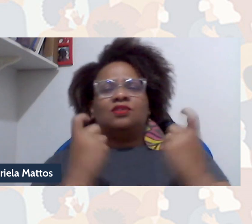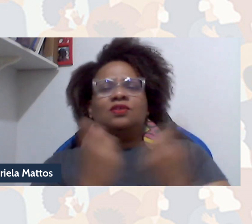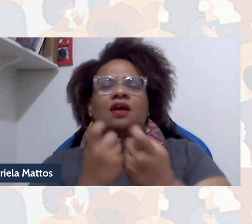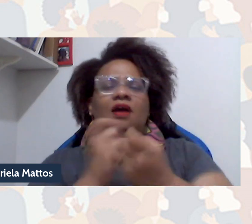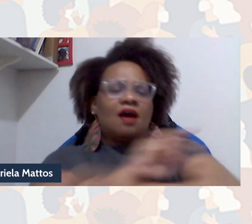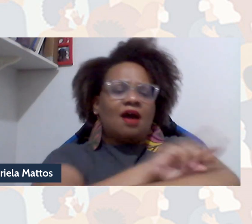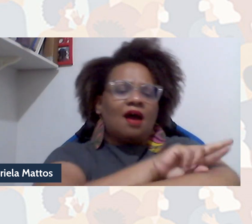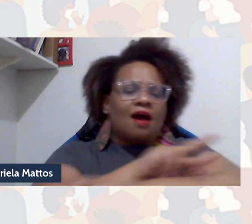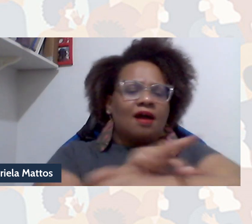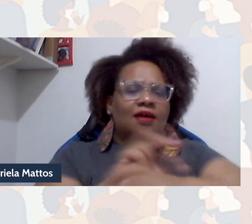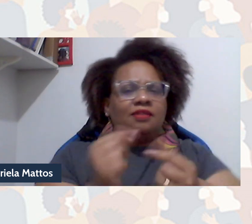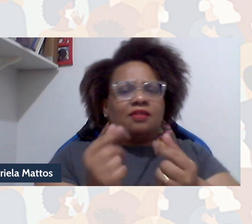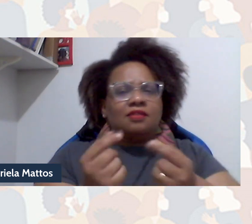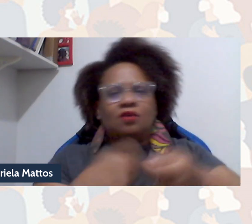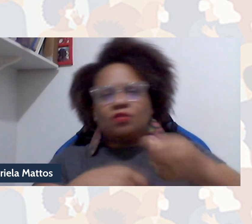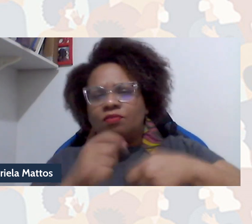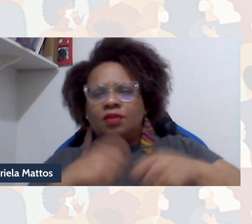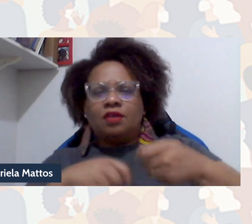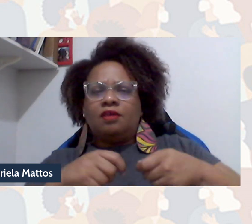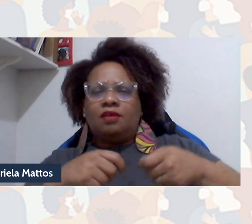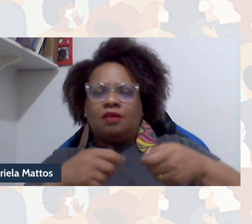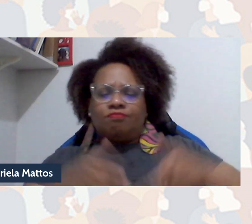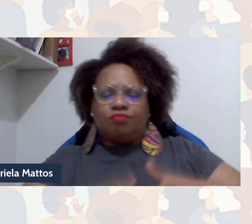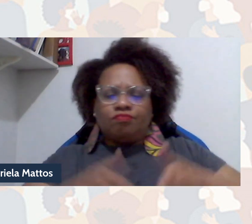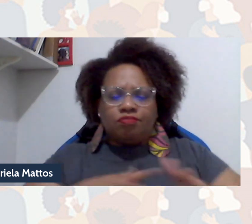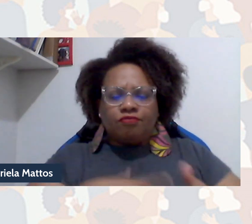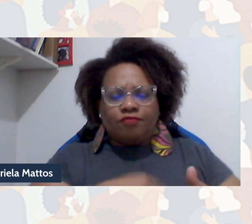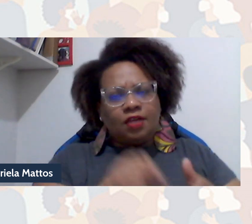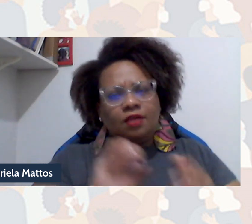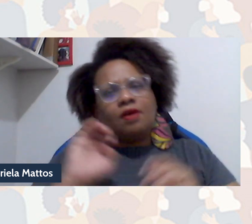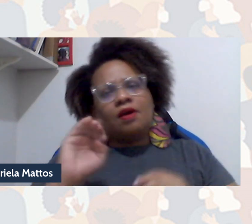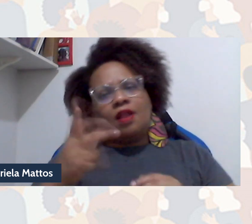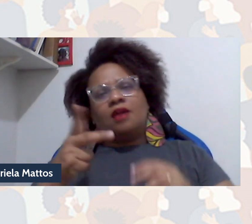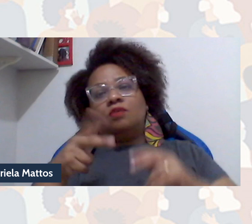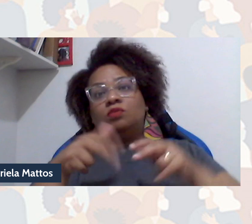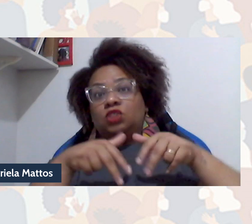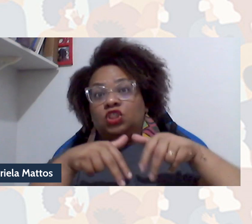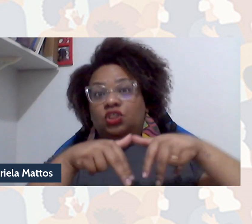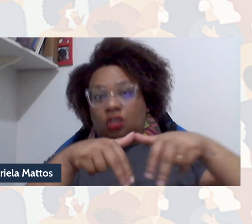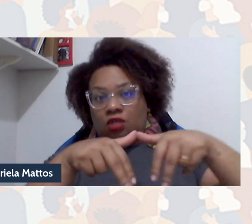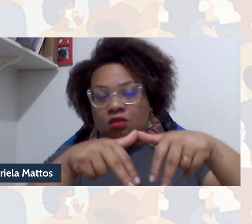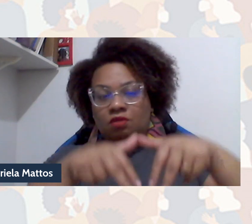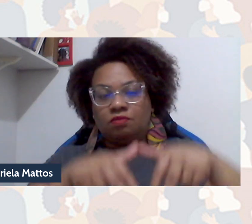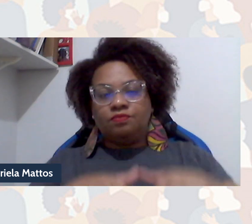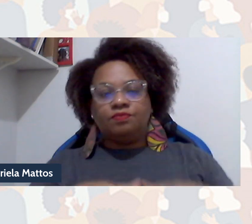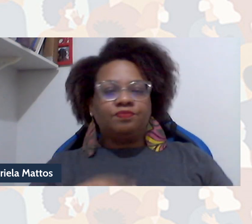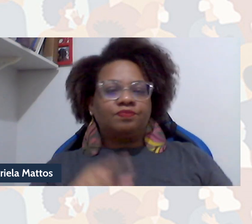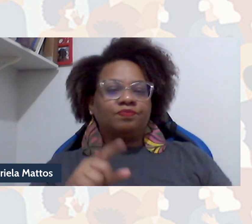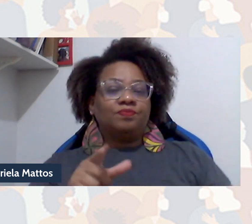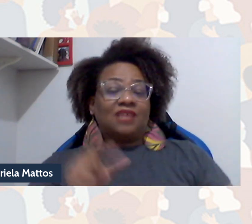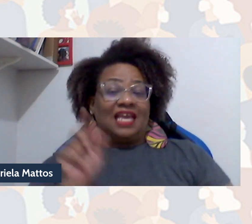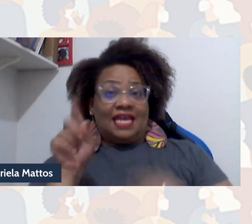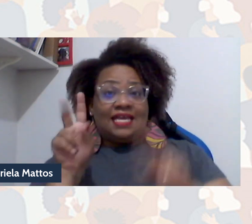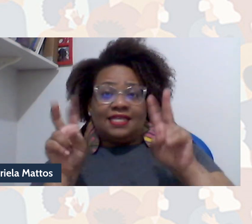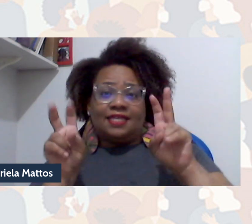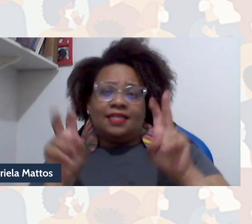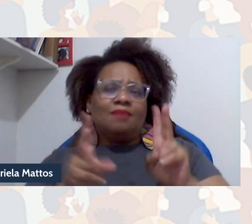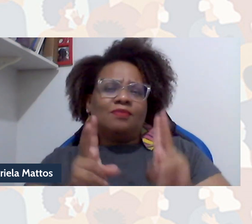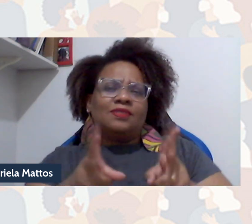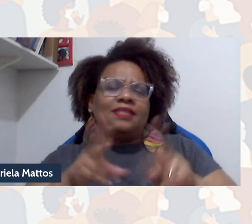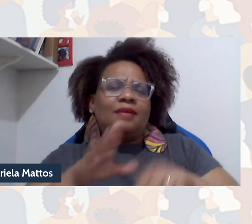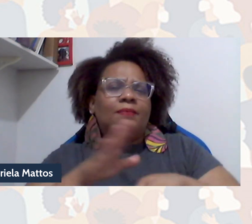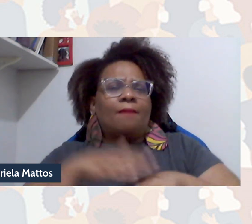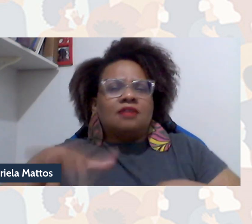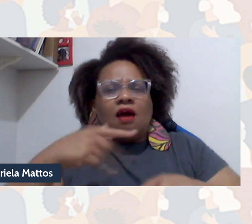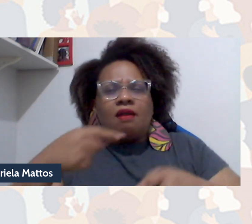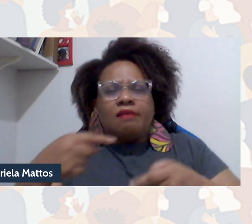e, claro, gênero. É um sci-fi, né, uma ficção científica, que costuma ser mais politizado, porque